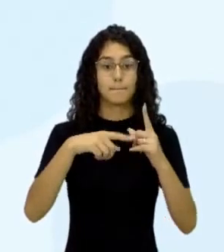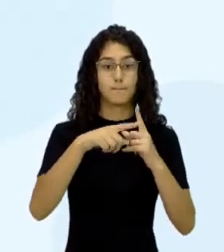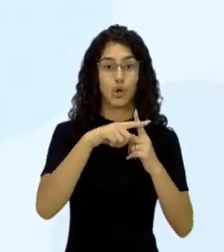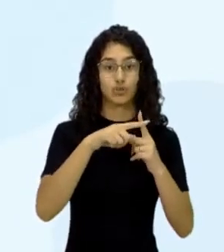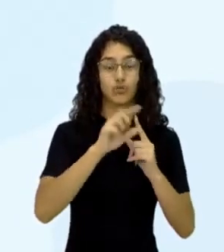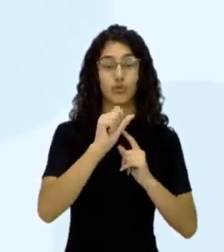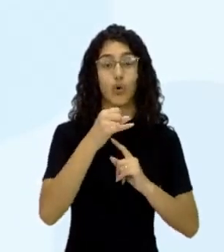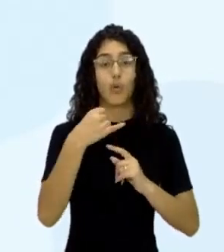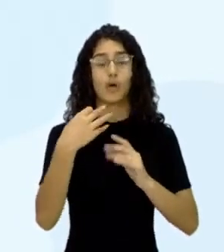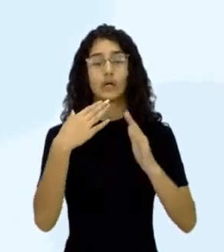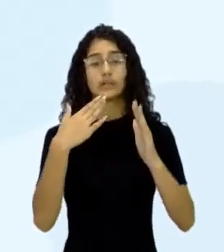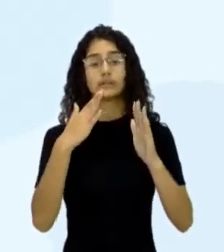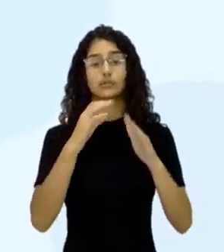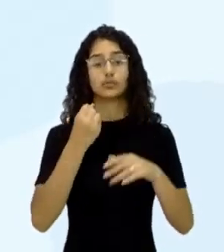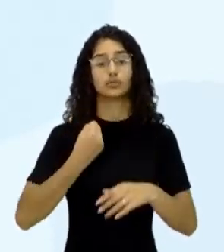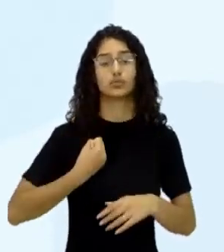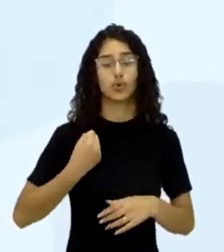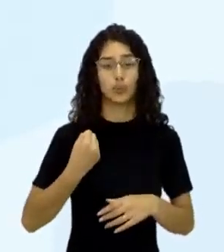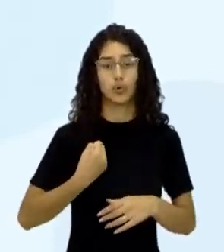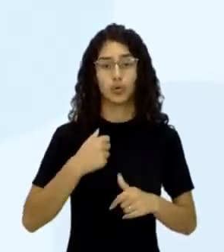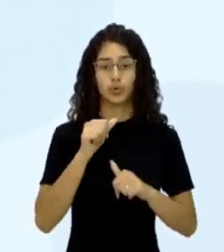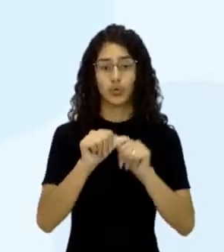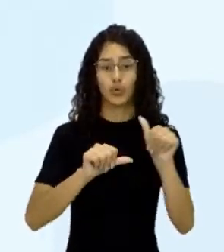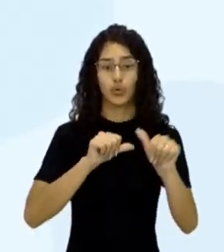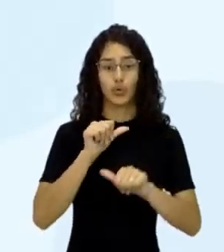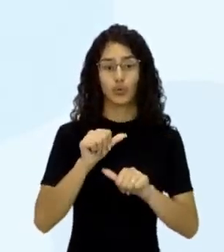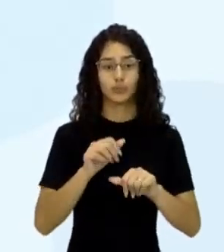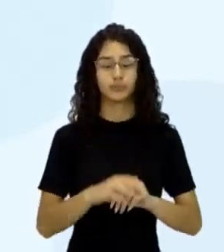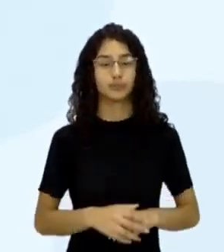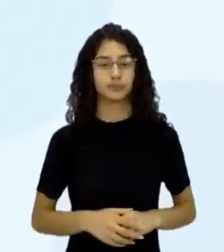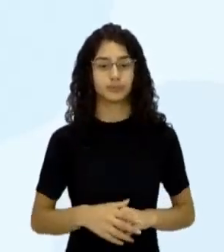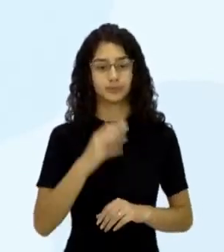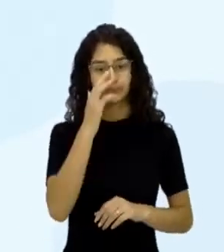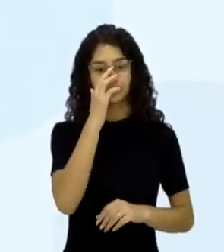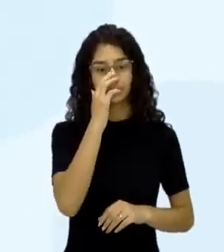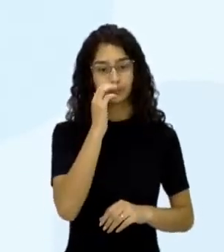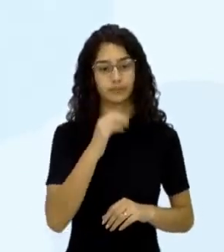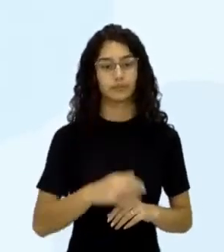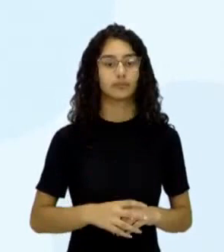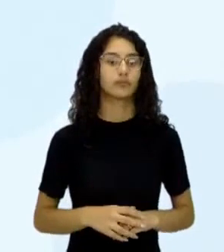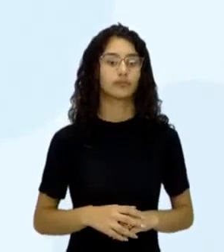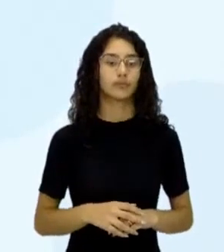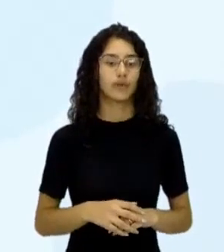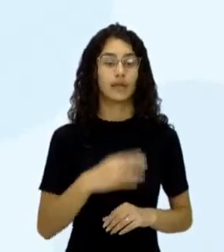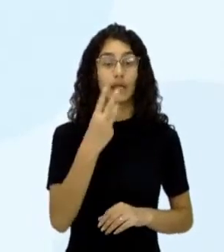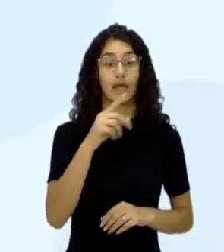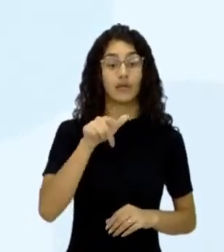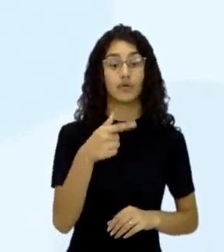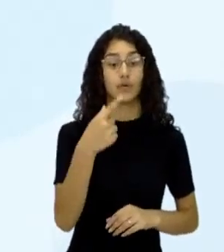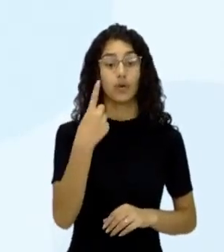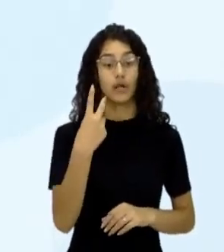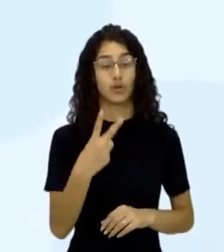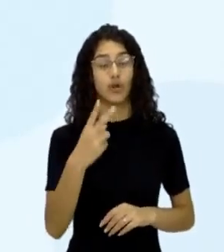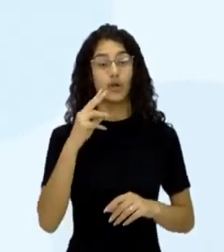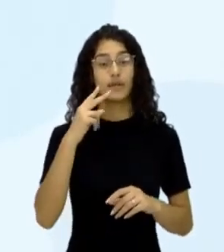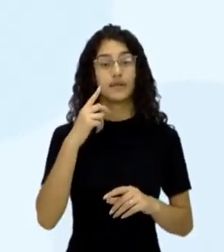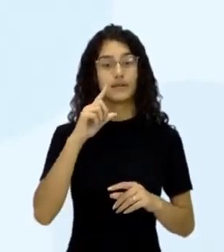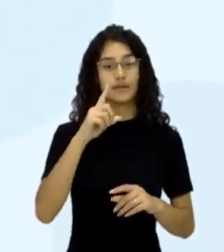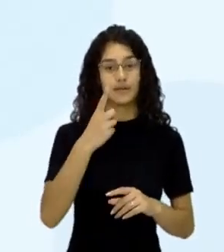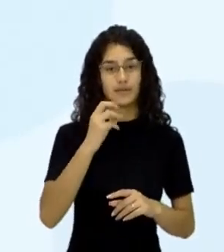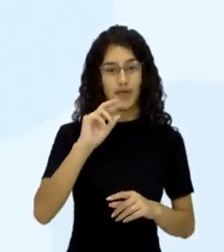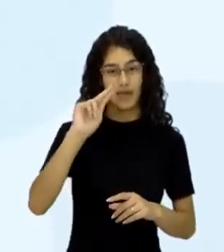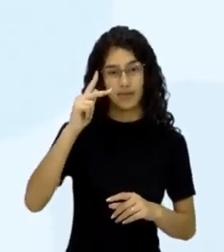Ó, quantas casas você tirou? 3, 4, 5. Então, é 3,2 vezes 10 elevado a